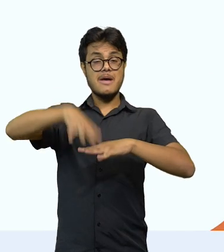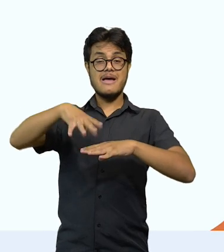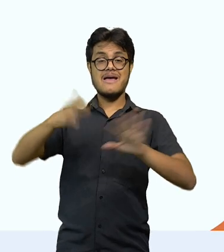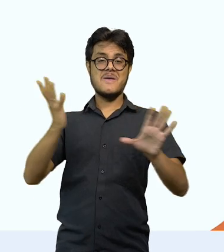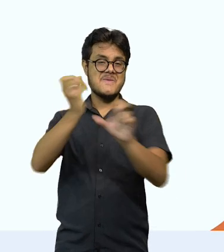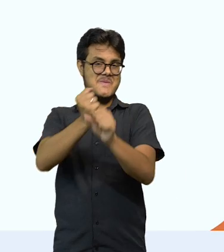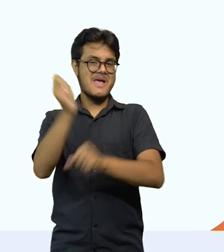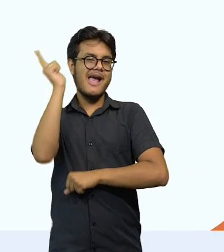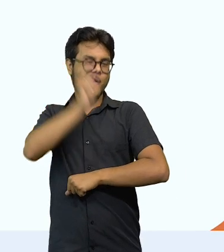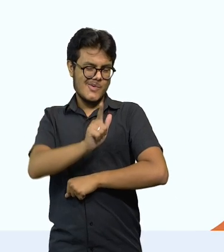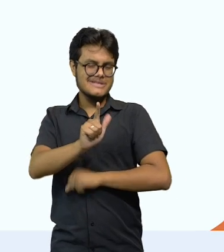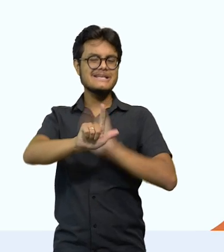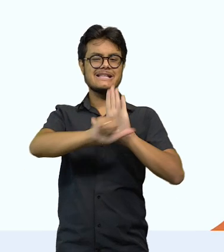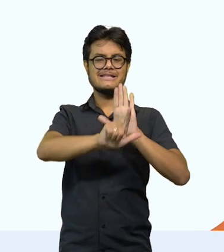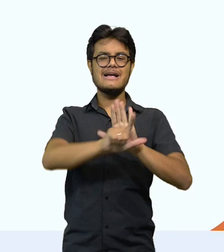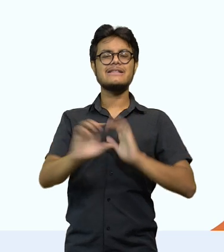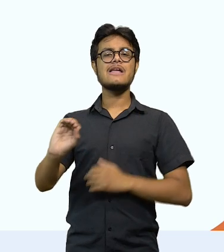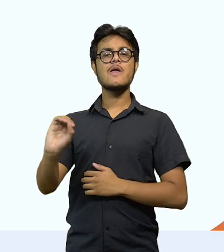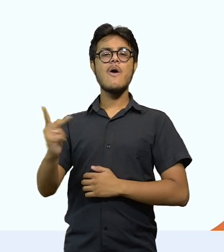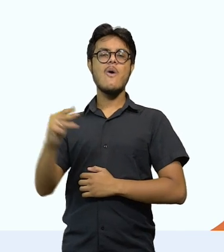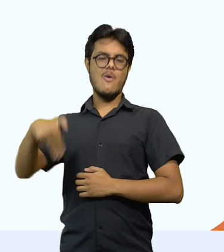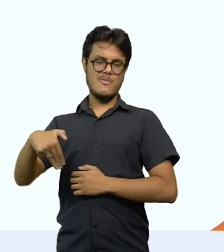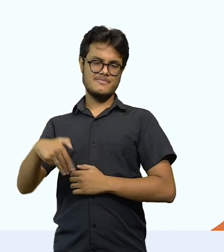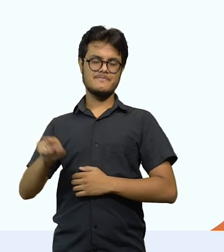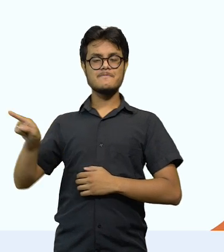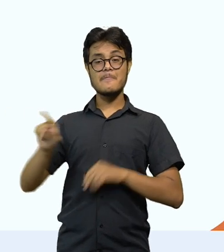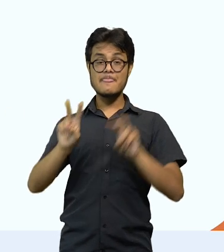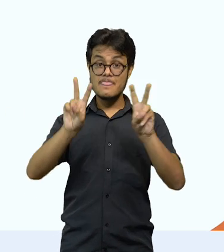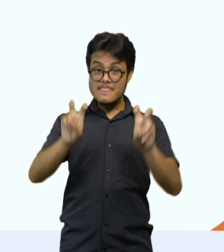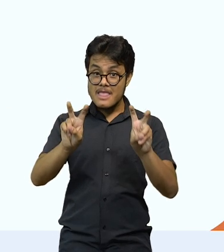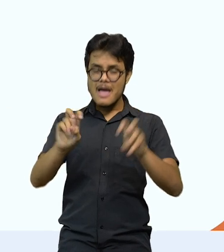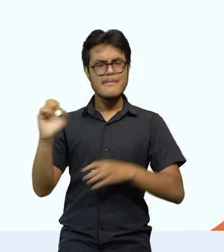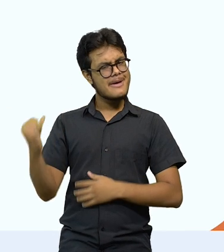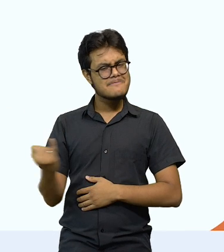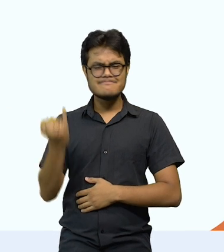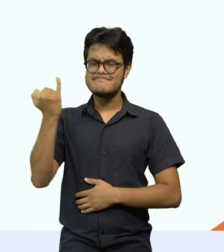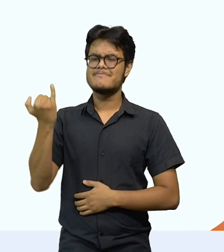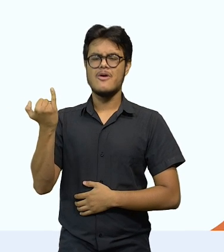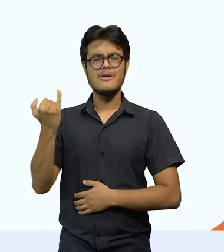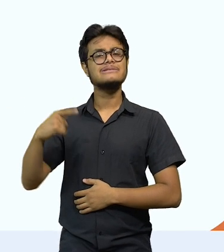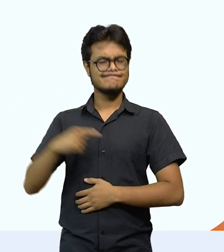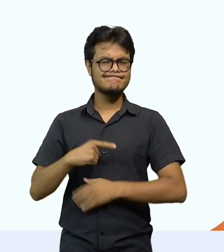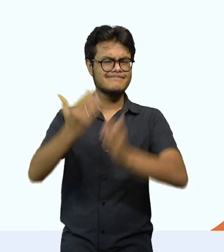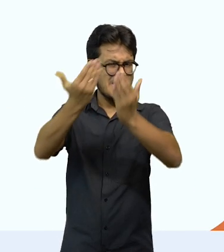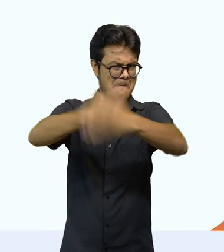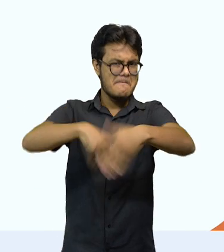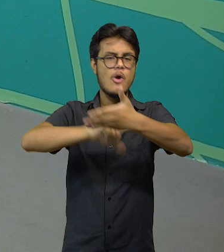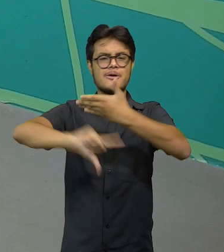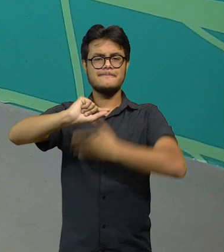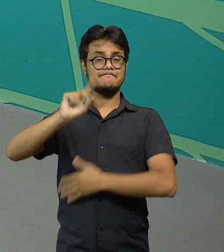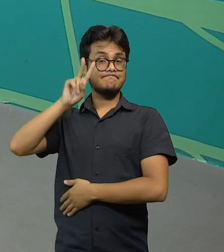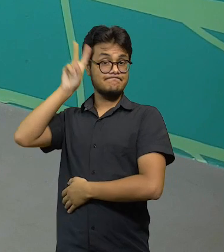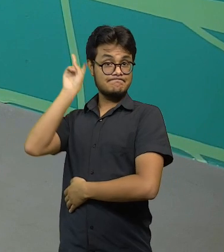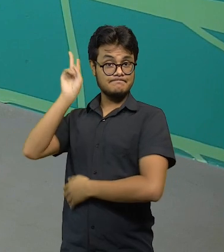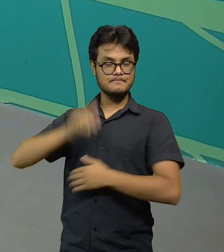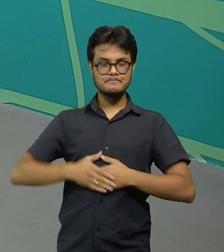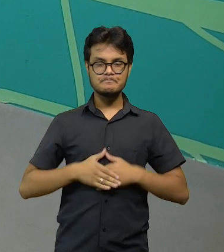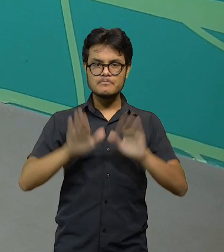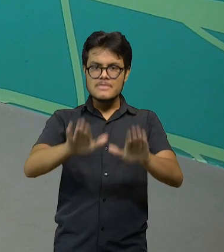através da equação do gerador, esses assuntos que você vai se deparar aí no vestibular.